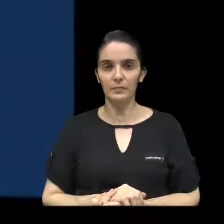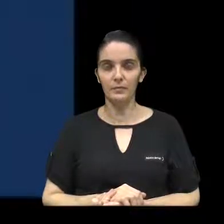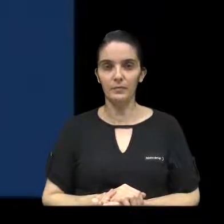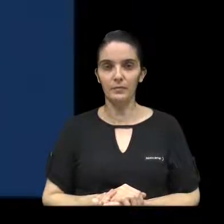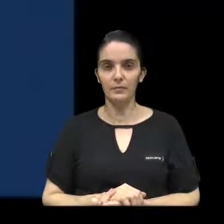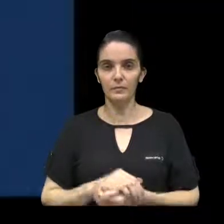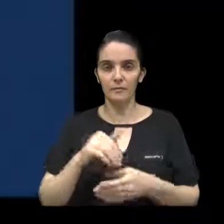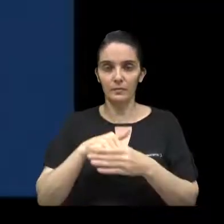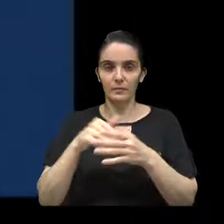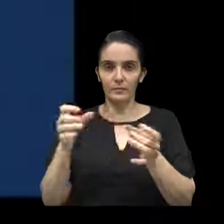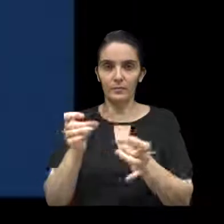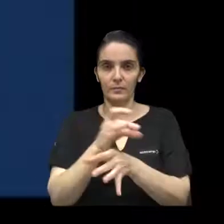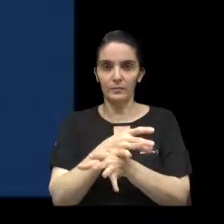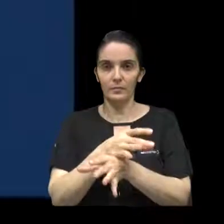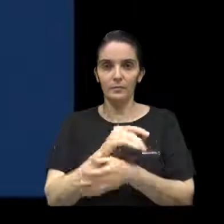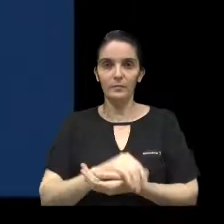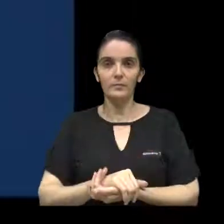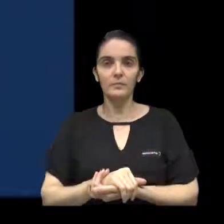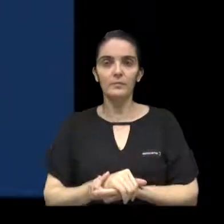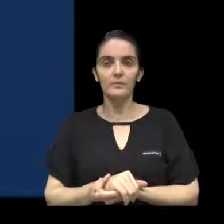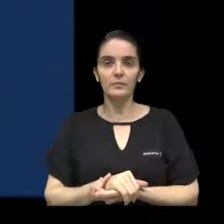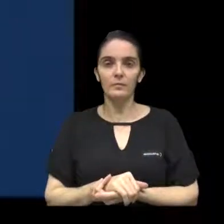Está encerrada a votação.